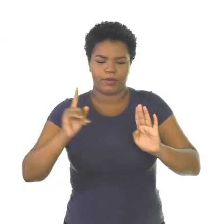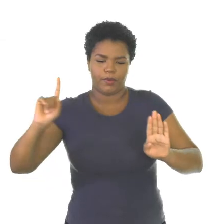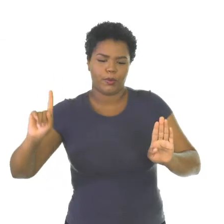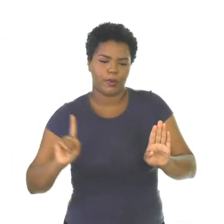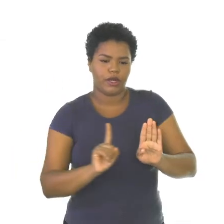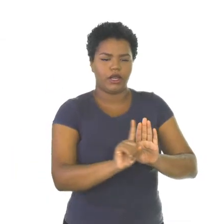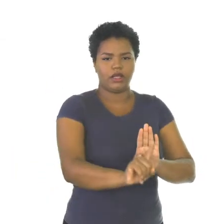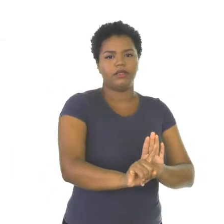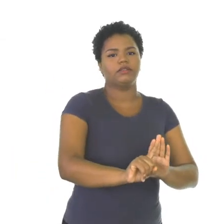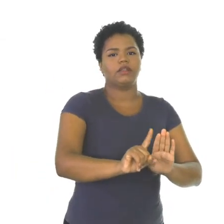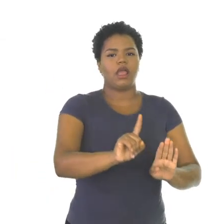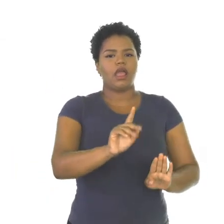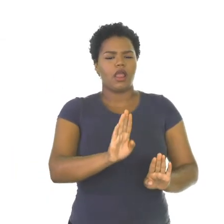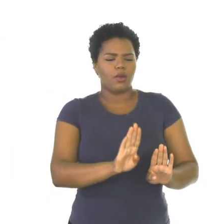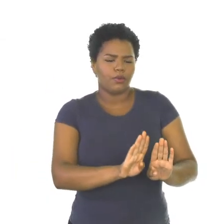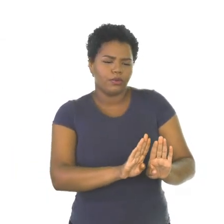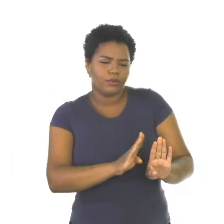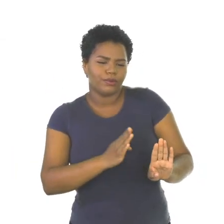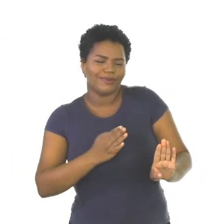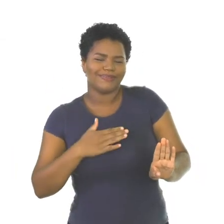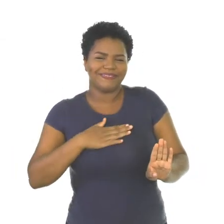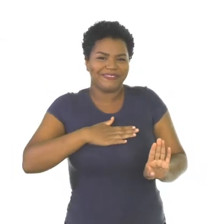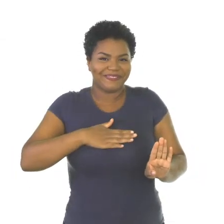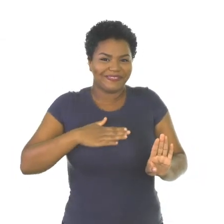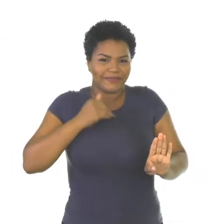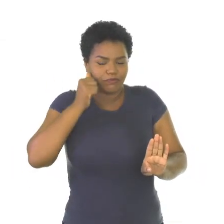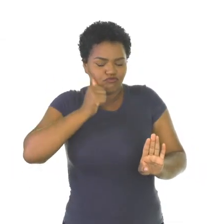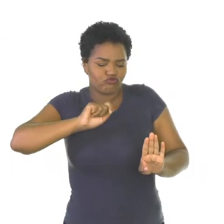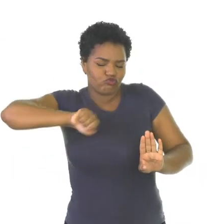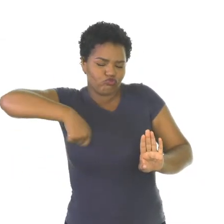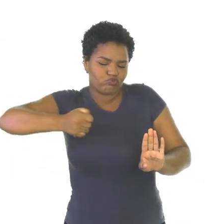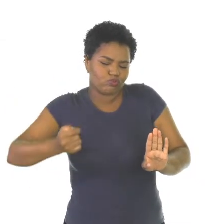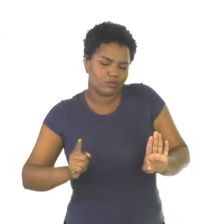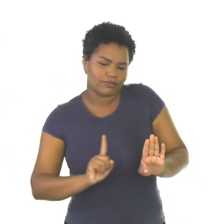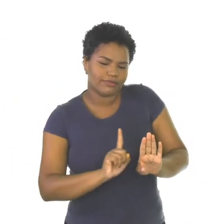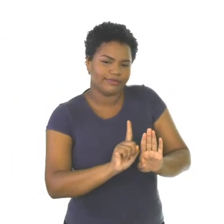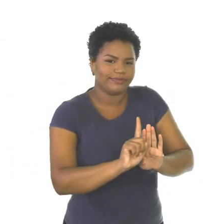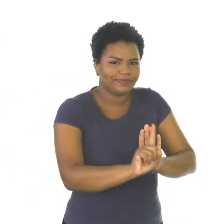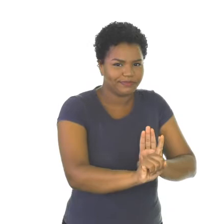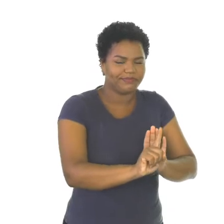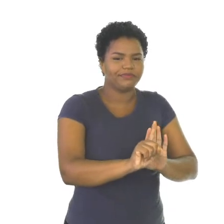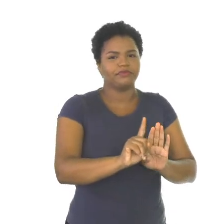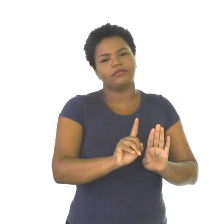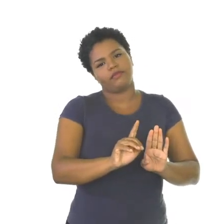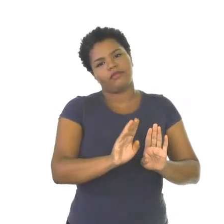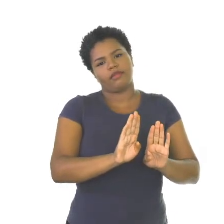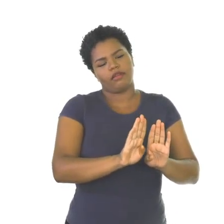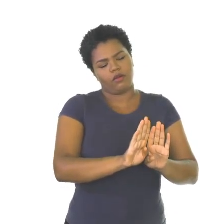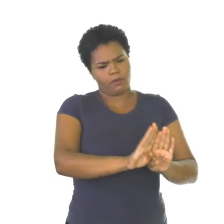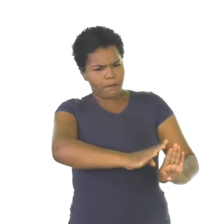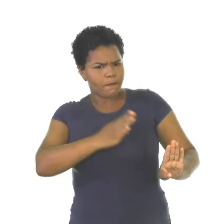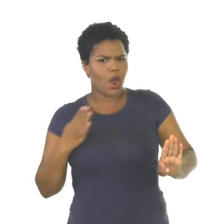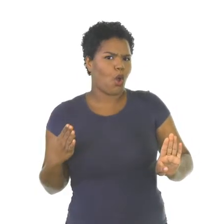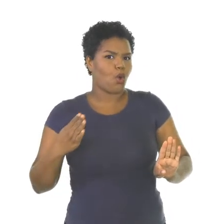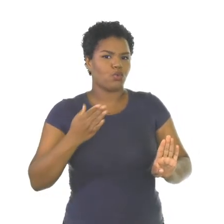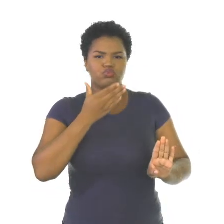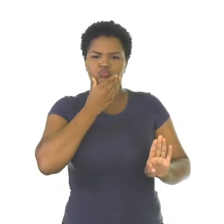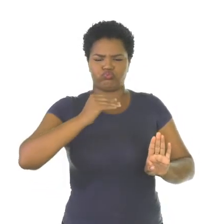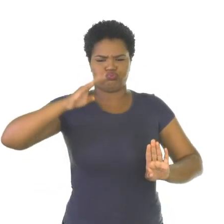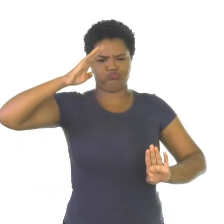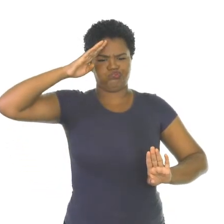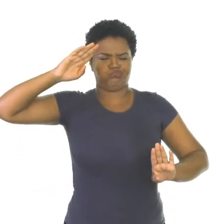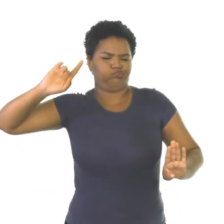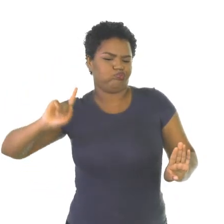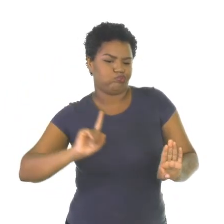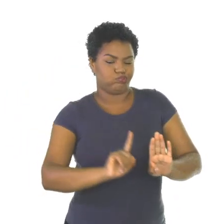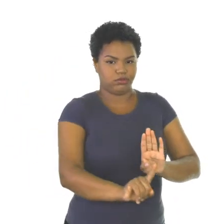namorado. Eu abro bem prazenteira para passar a cozinheira. Eu abro de supetão para passar